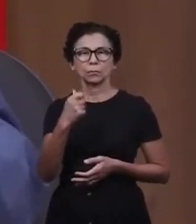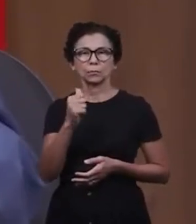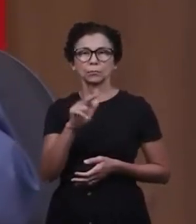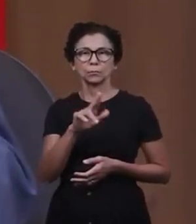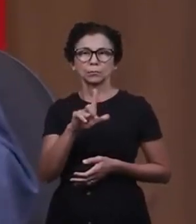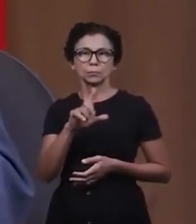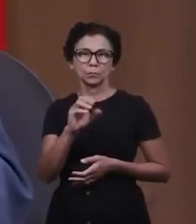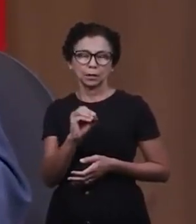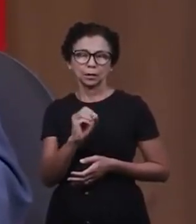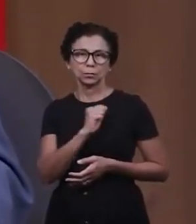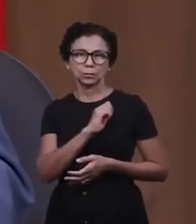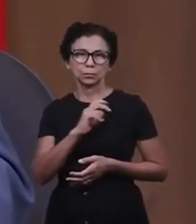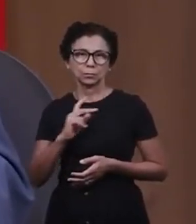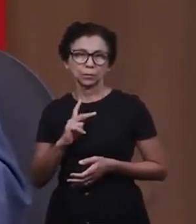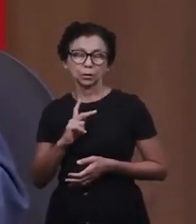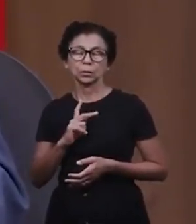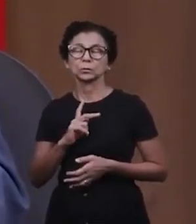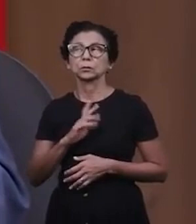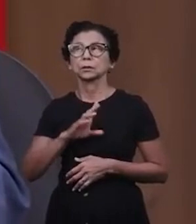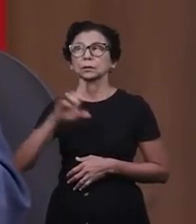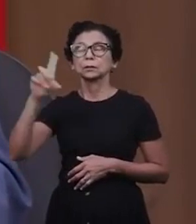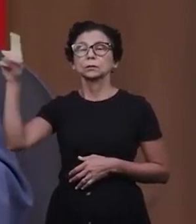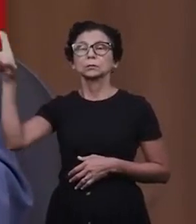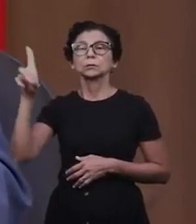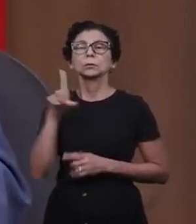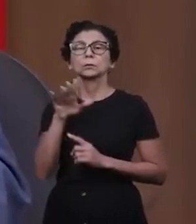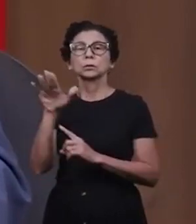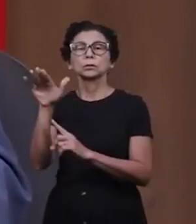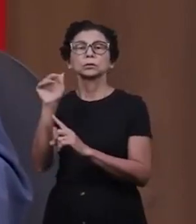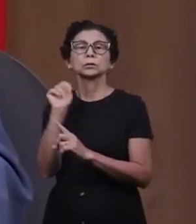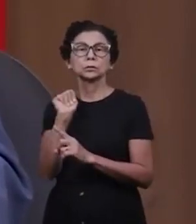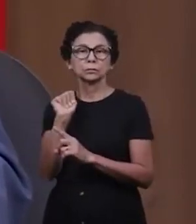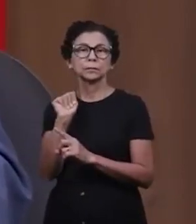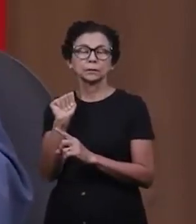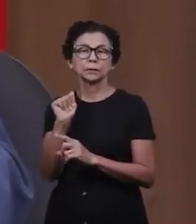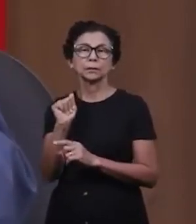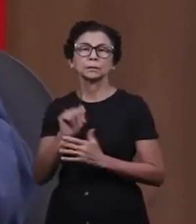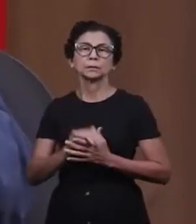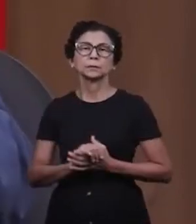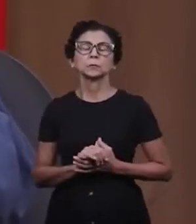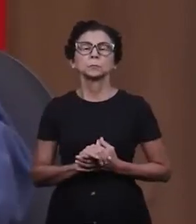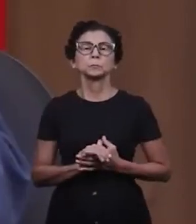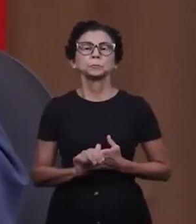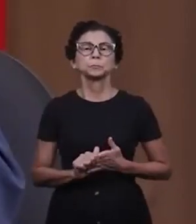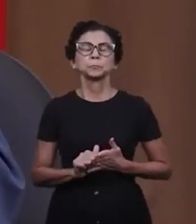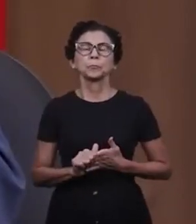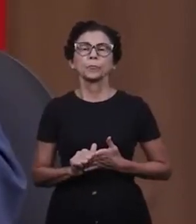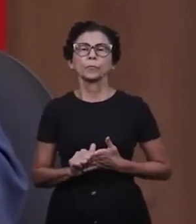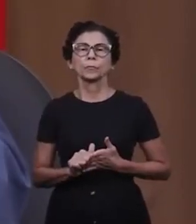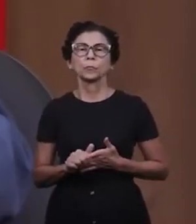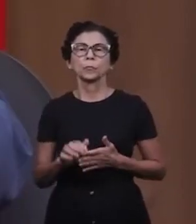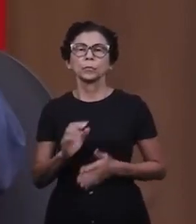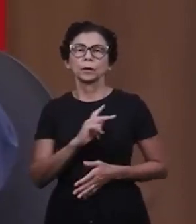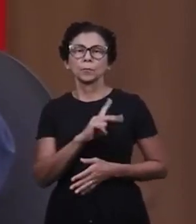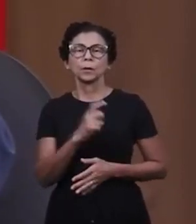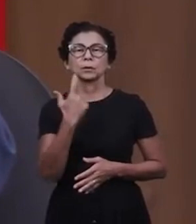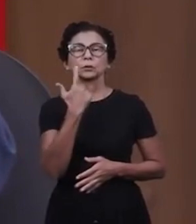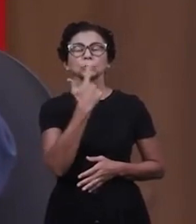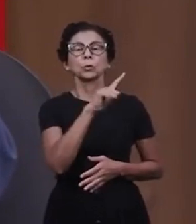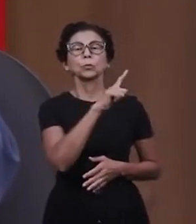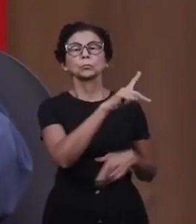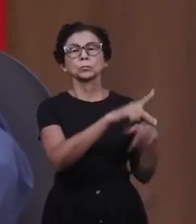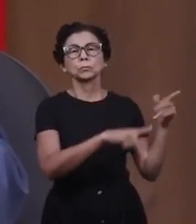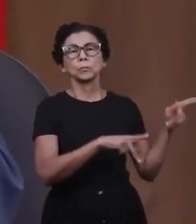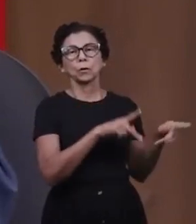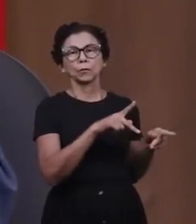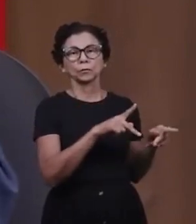aquela missão, né, que era chamado apóstolo dos gentios, e Deus faz uma coisa com ele, mostra a ele